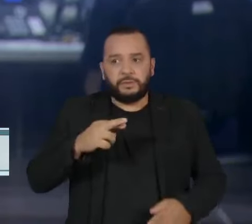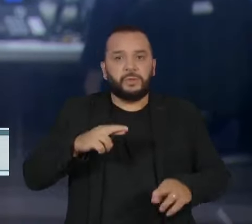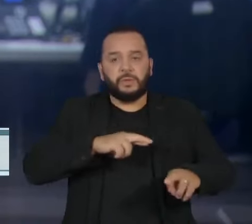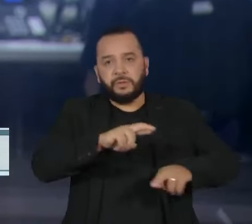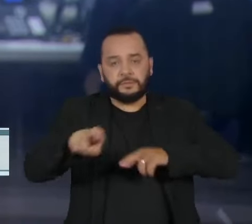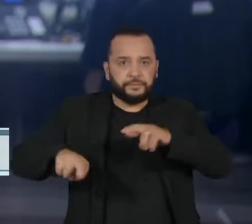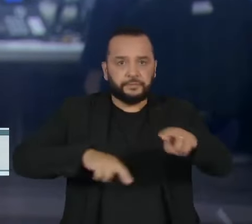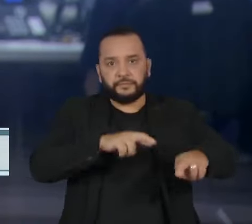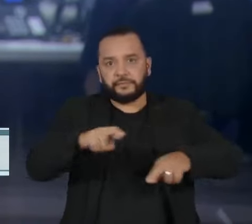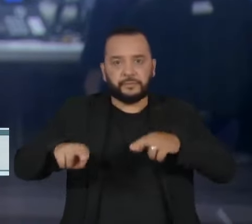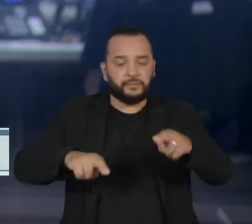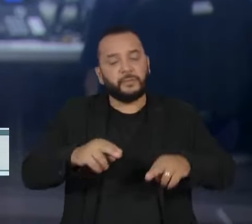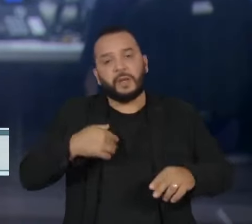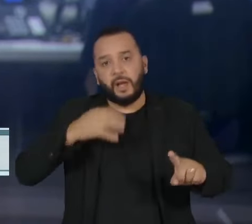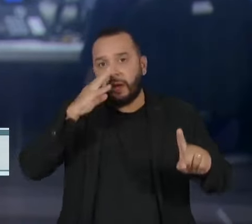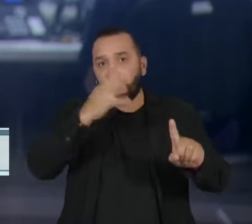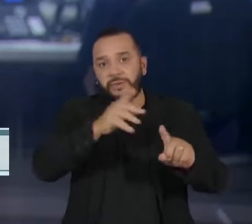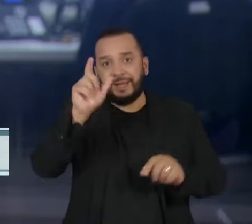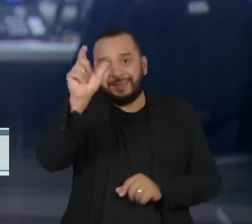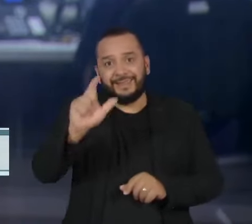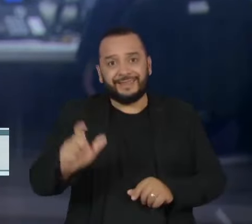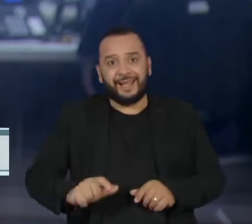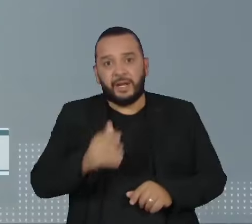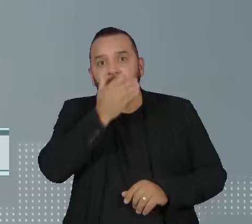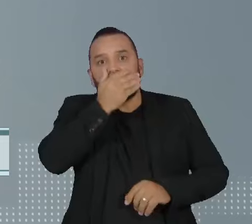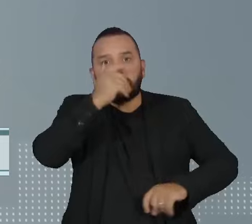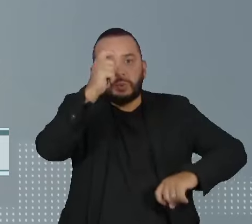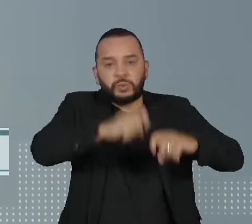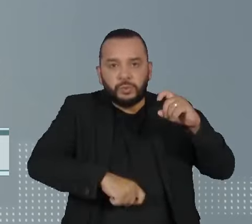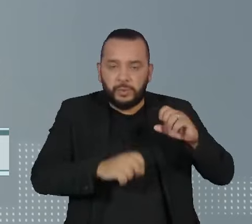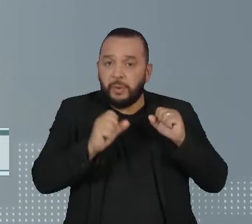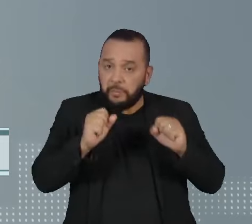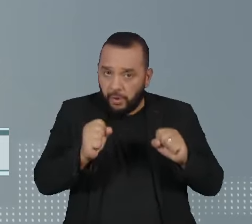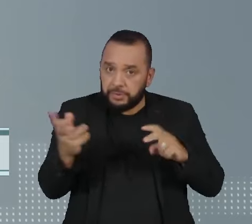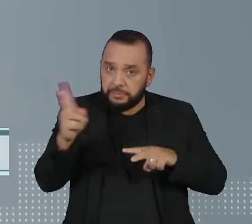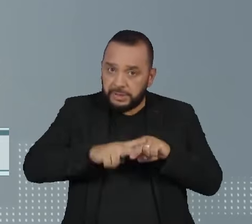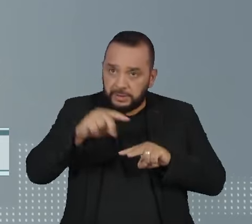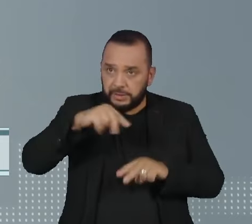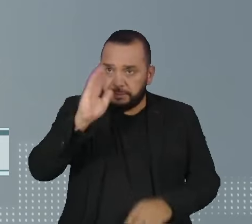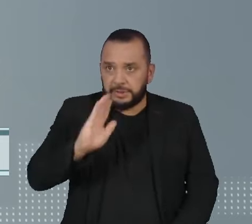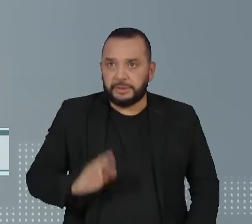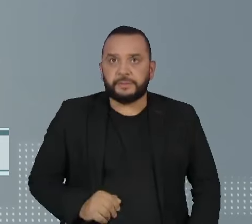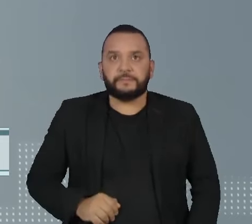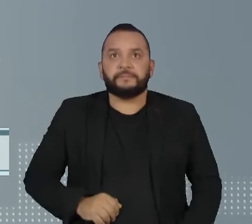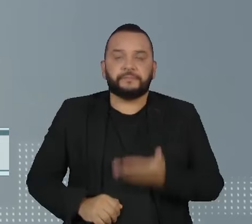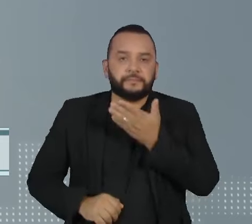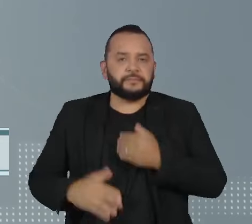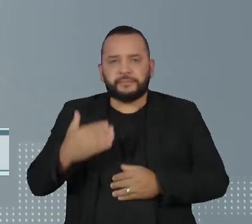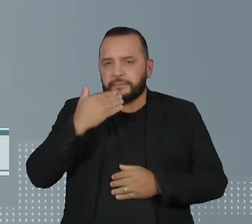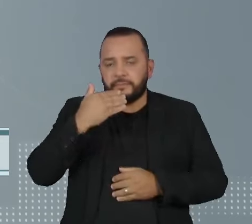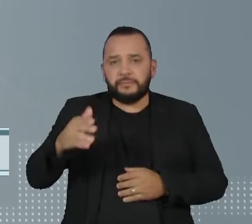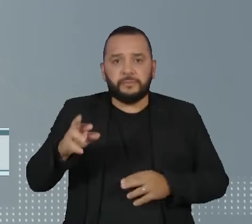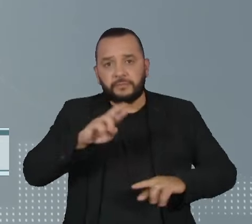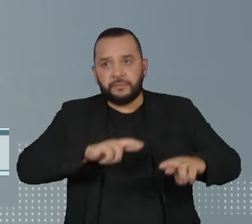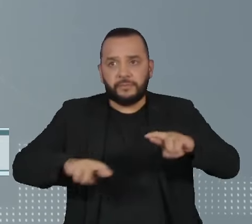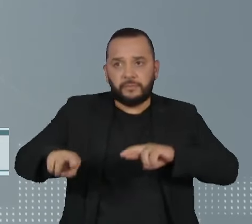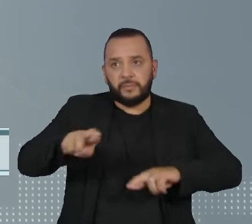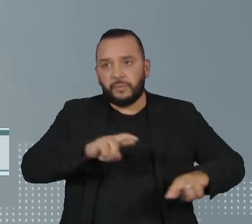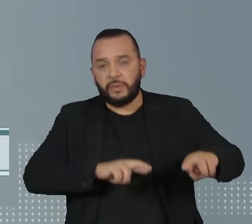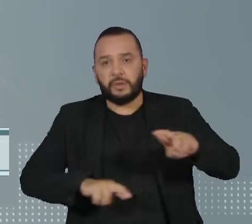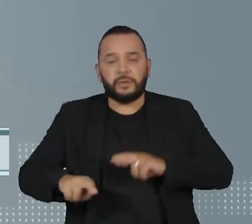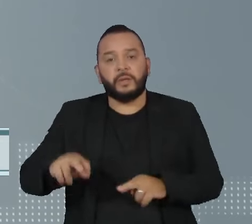coletivo pode cumprir pena aqui no Brasil o pedido para que Robinho cumpra a pena em território